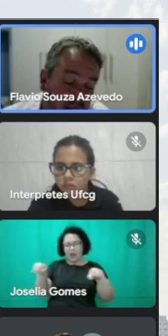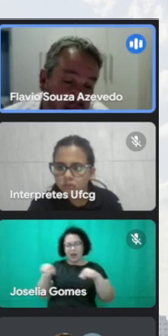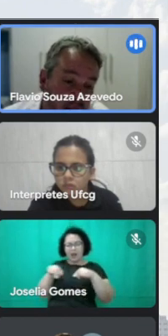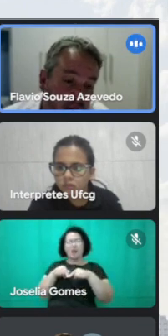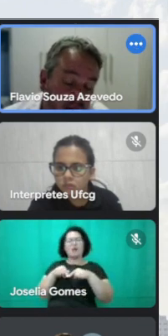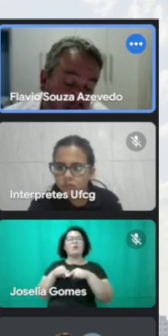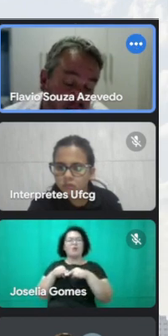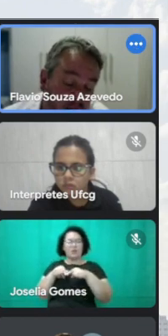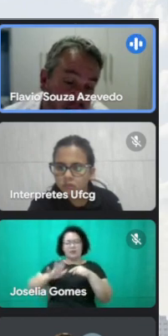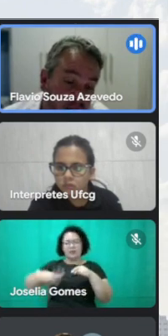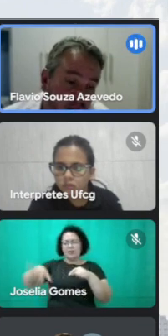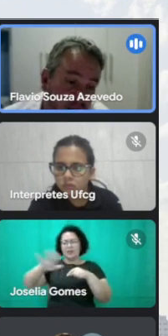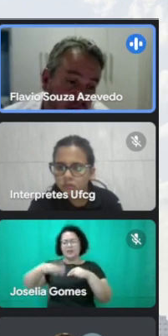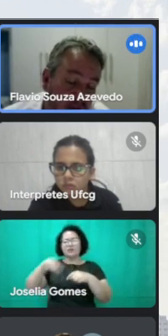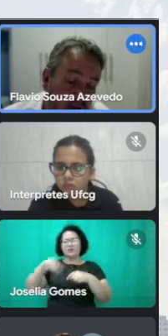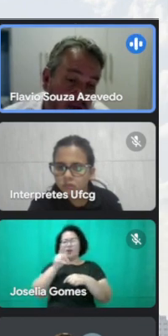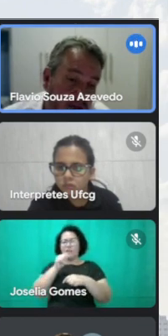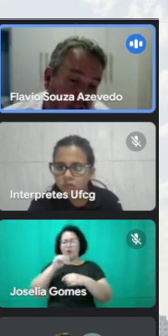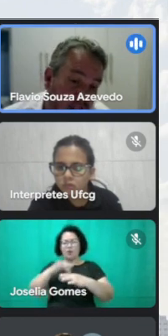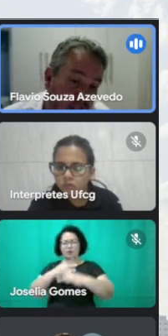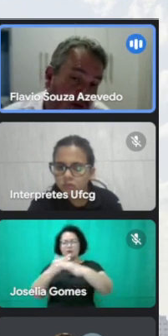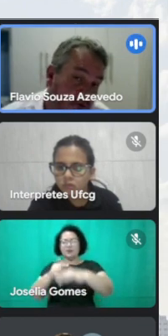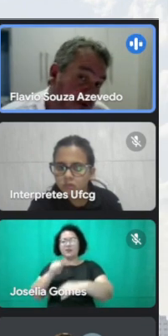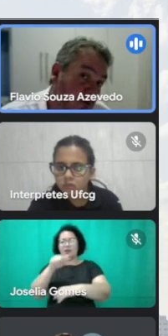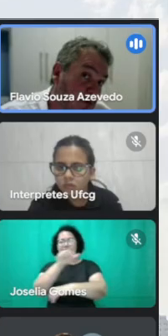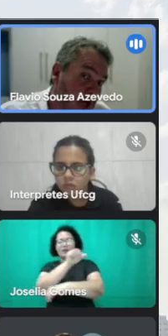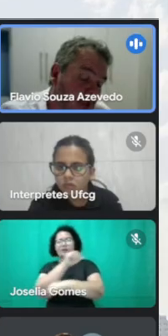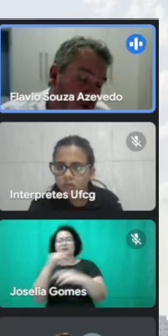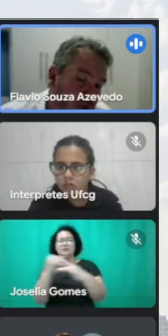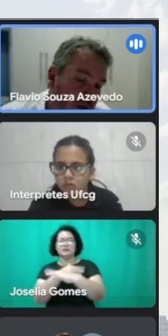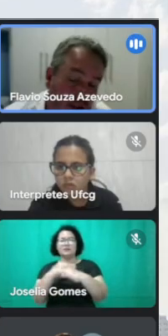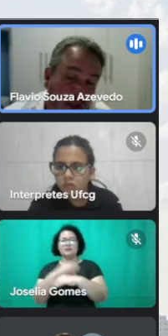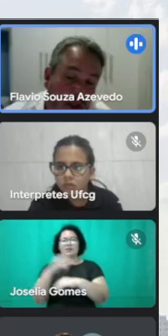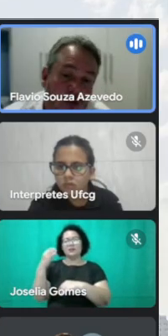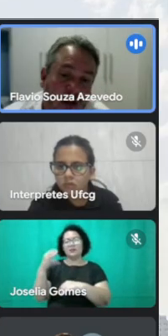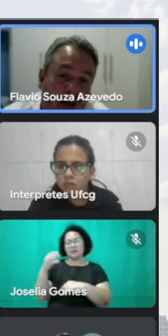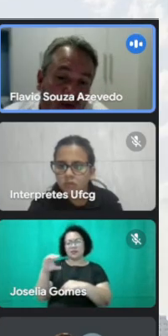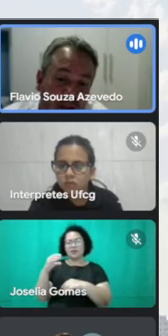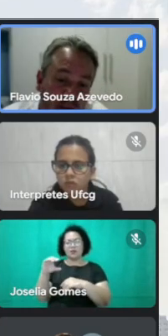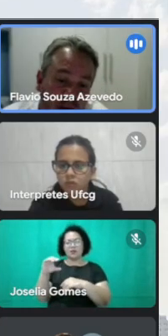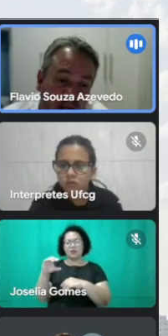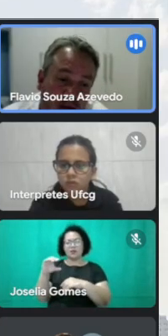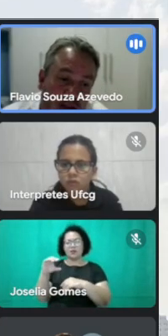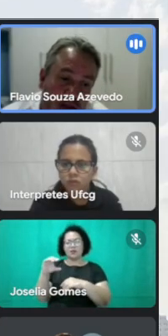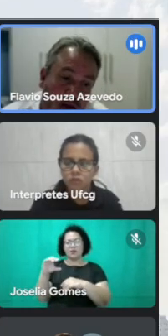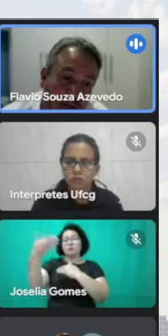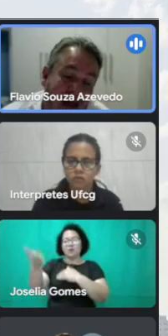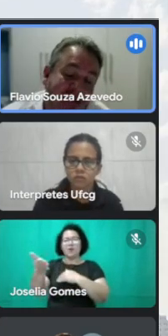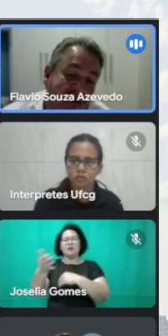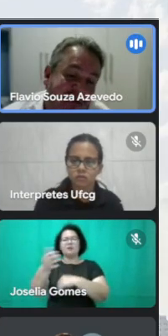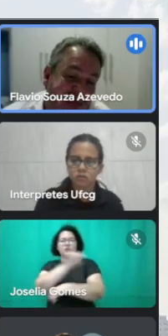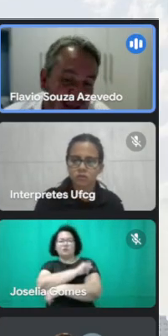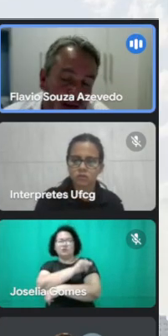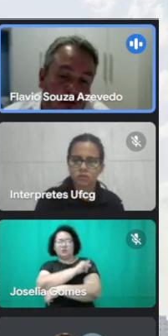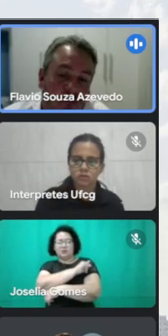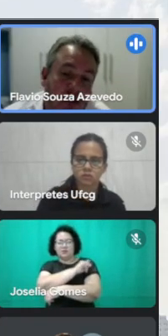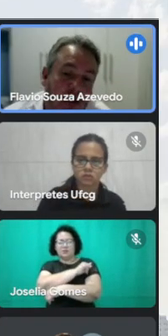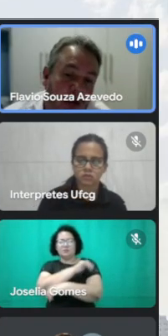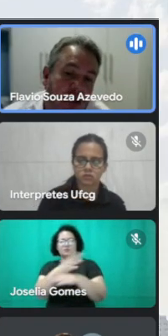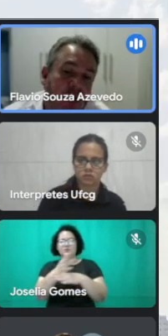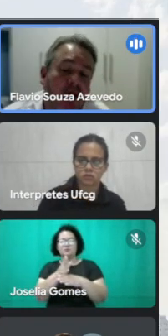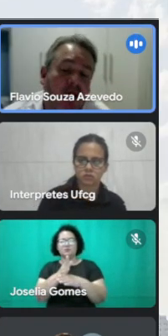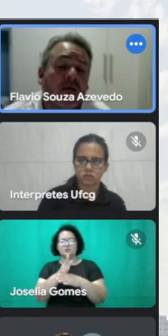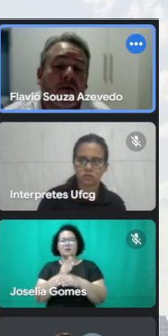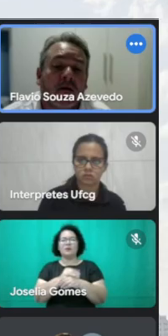oceânica de Niterói. Niterói ele fica do outro lado do Rio de Janeiro, na Baía de Guanabara. Então, a parte interna, né,